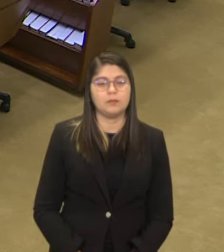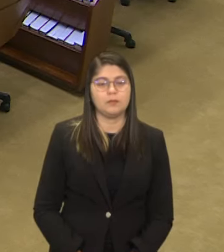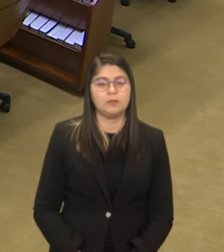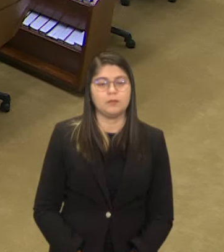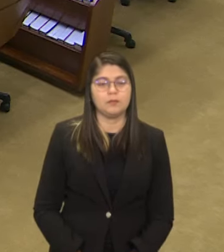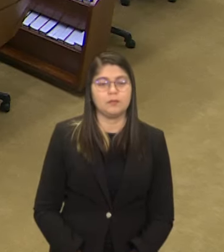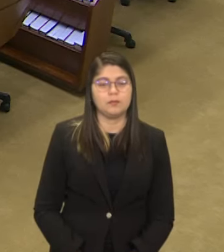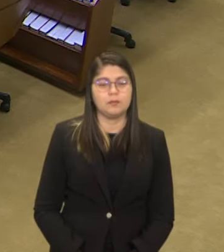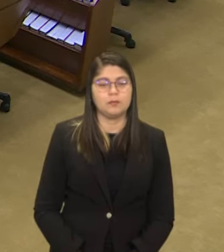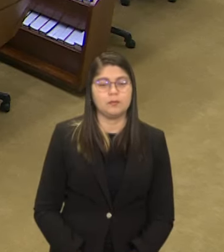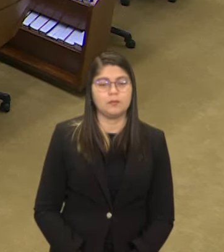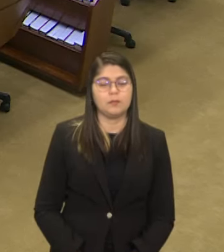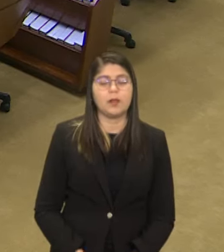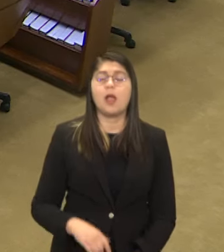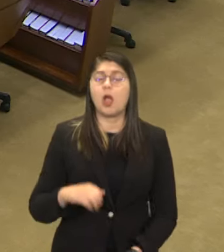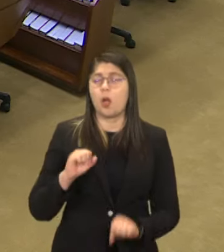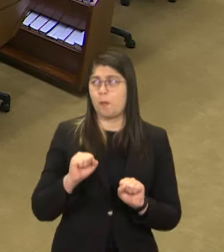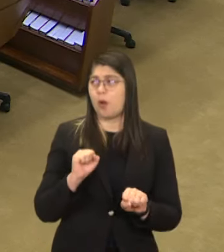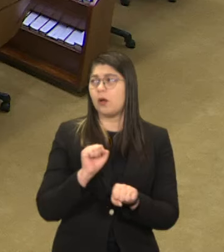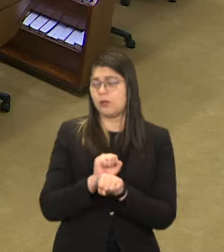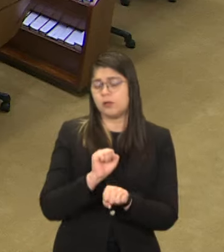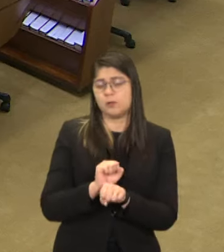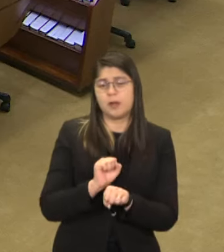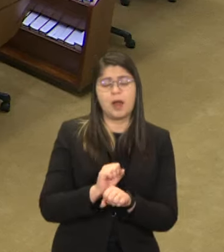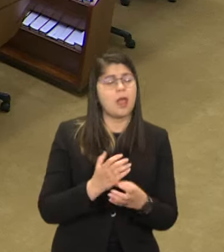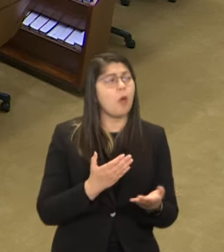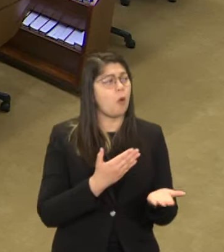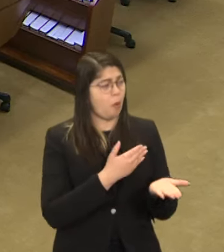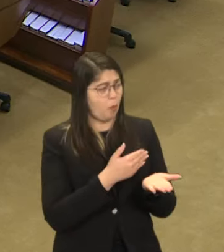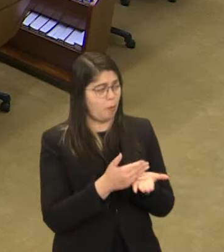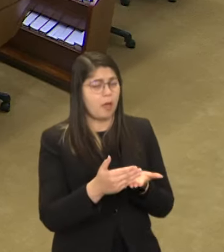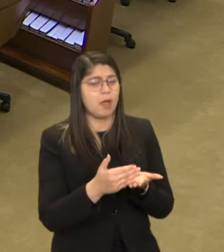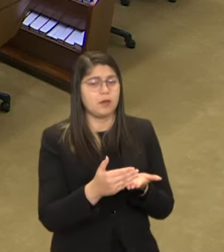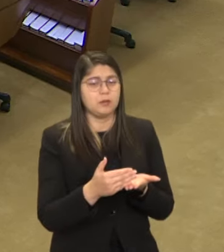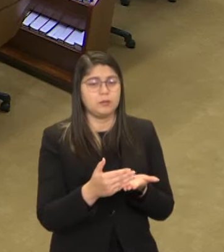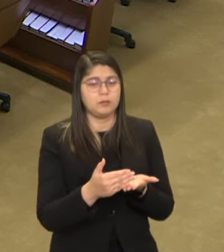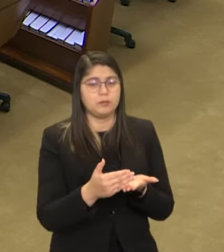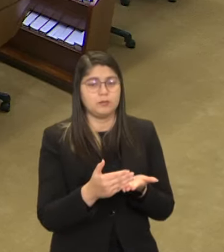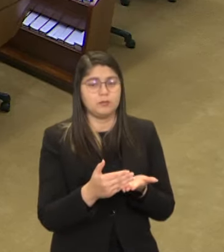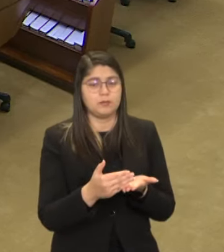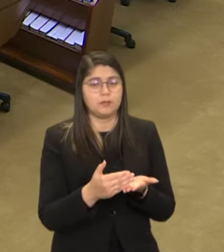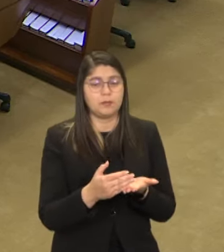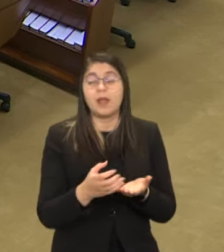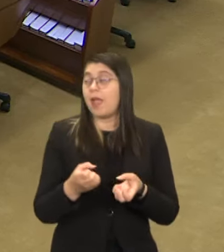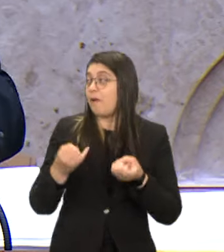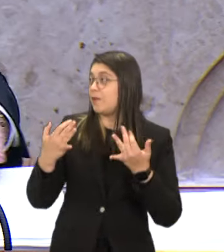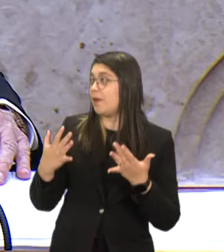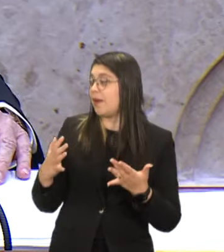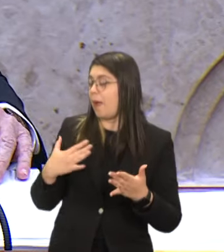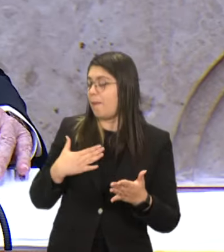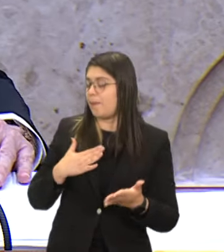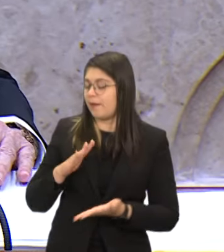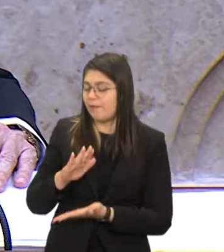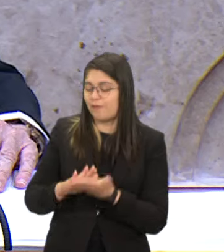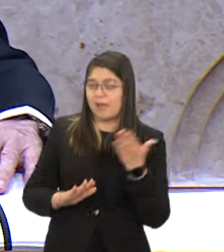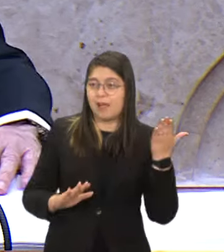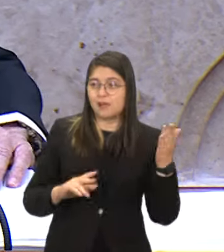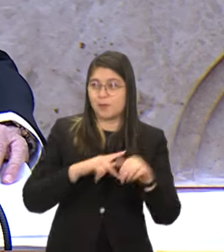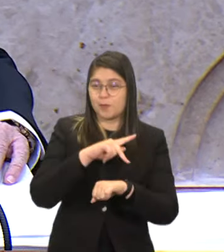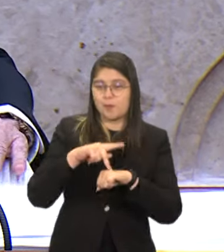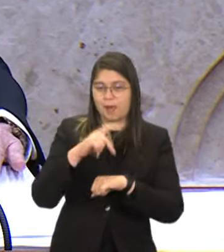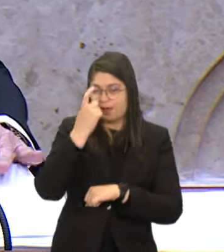Podemos aguardar um minutinho? Não, eu inicio e depois eu faço a eu ia reportar para o tribunal a viagem que eu fiz à Índia enquanto aguardávamos. Pô, então